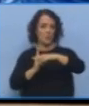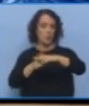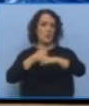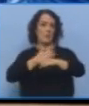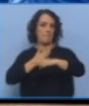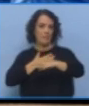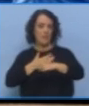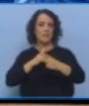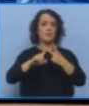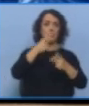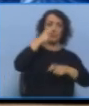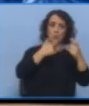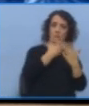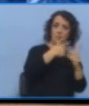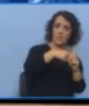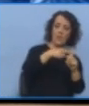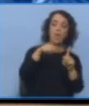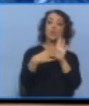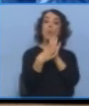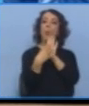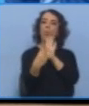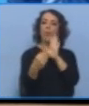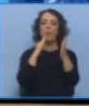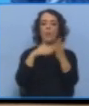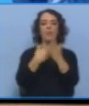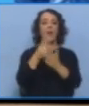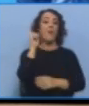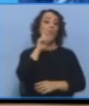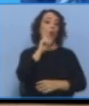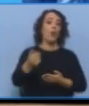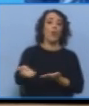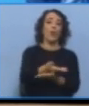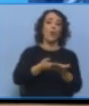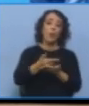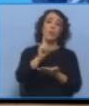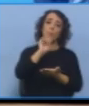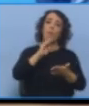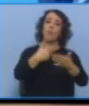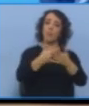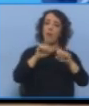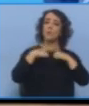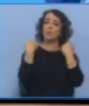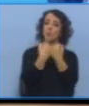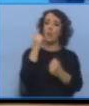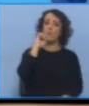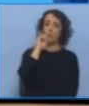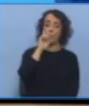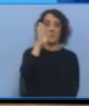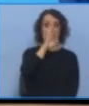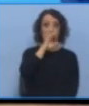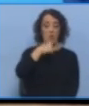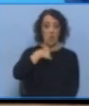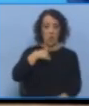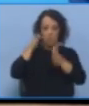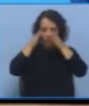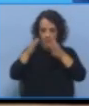mais virtuoso. E é aquele que cria maior valor económico e maior valor social. Se eu deixar de estar focado